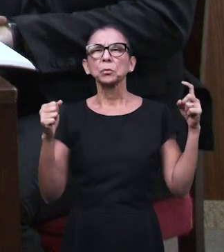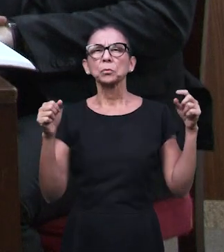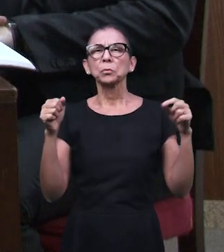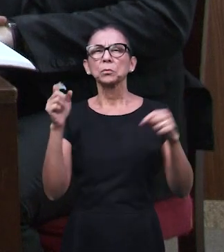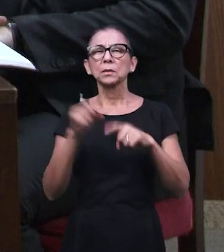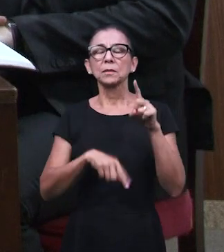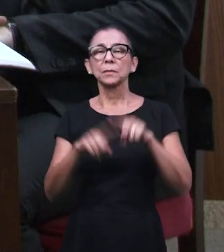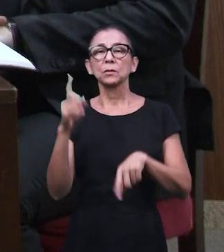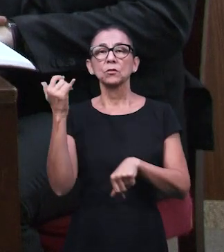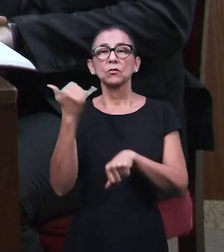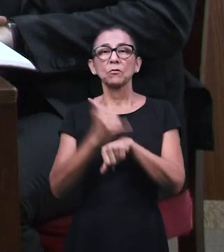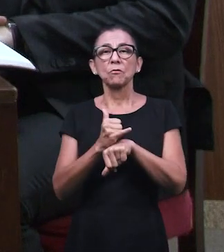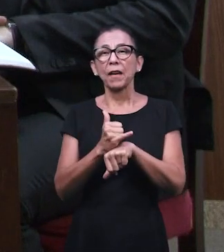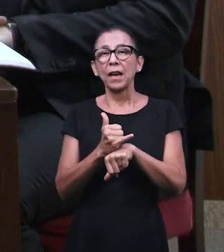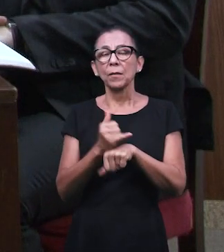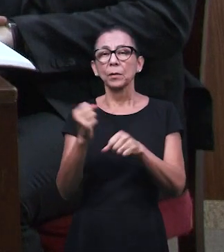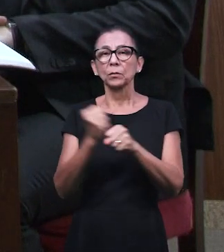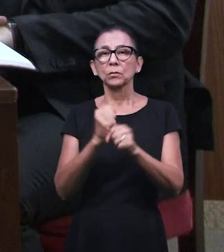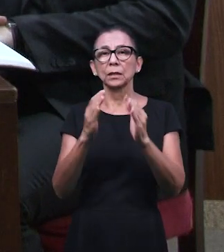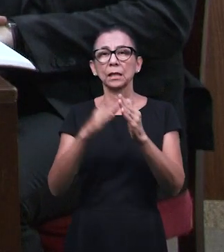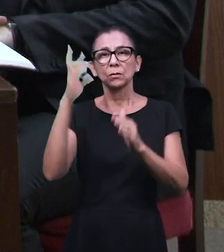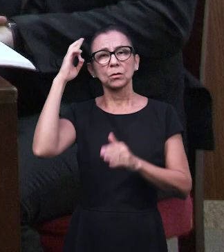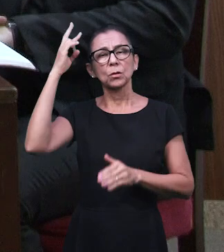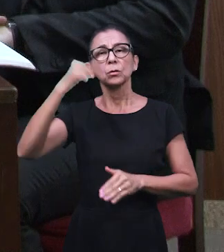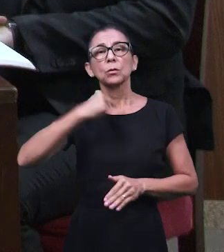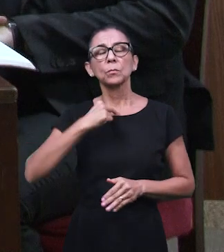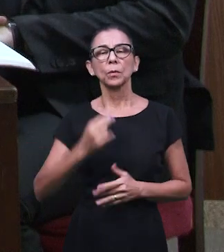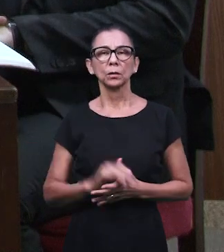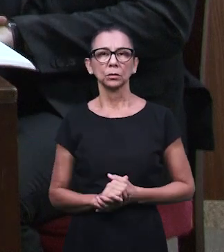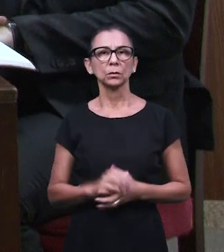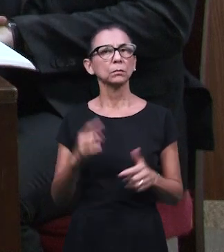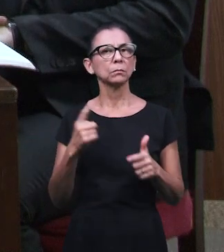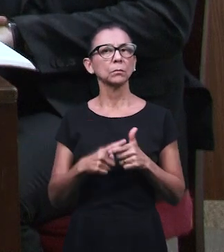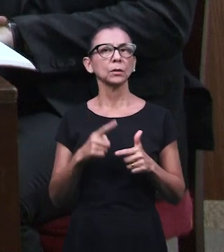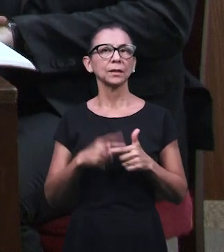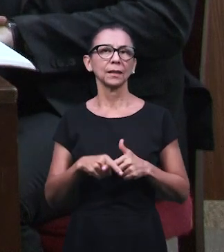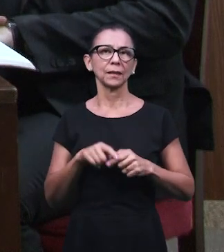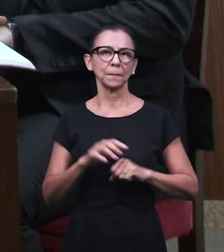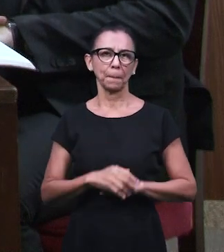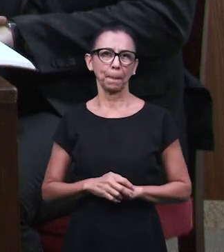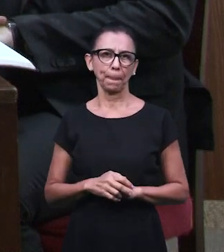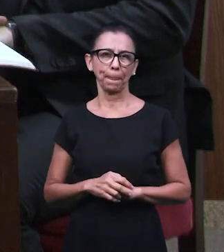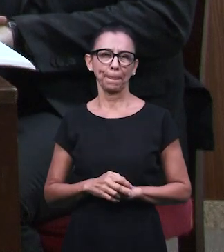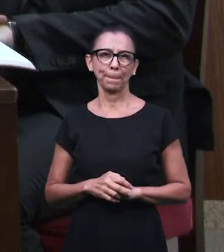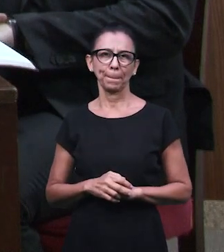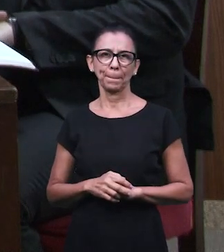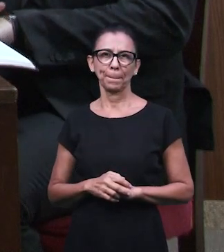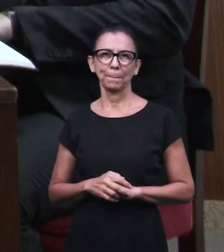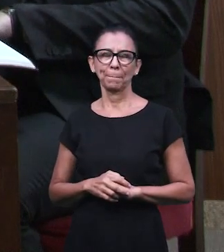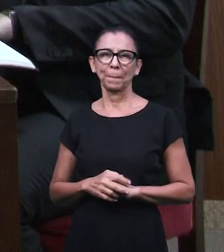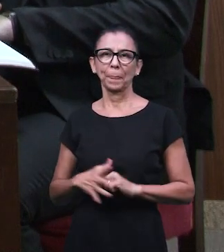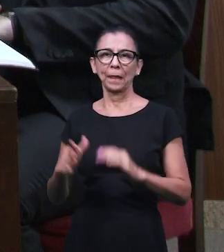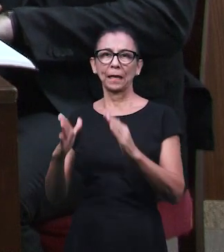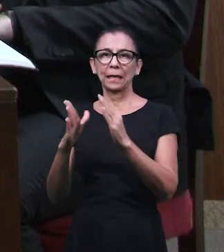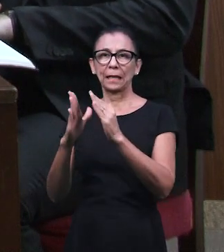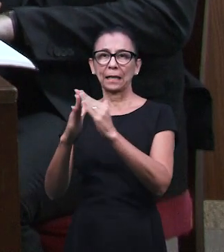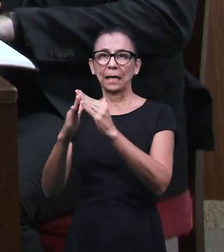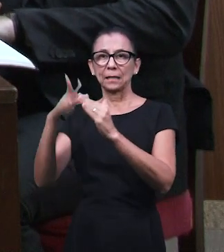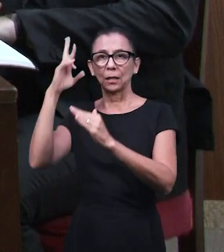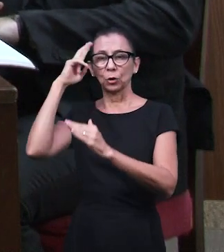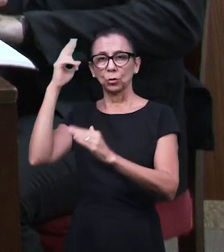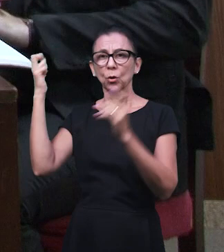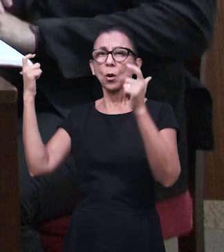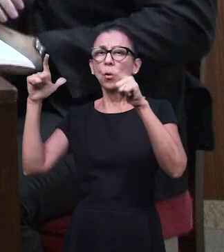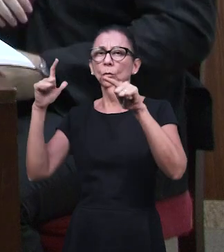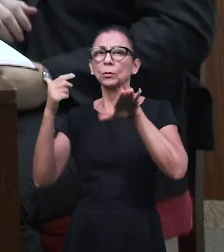o lugar onde a glória do Senhor está presente, né? E quando nós pensamos em barulhos, e quando a gente entra